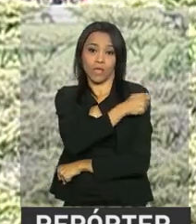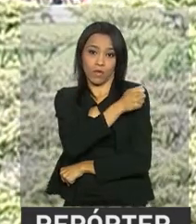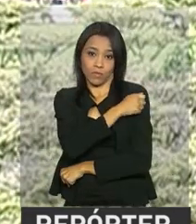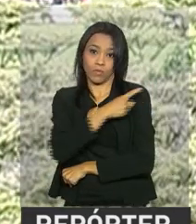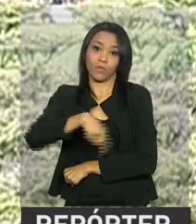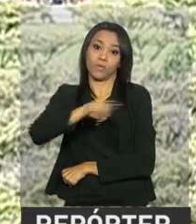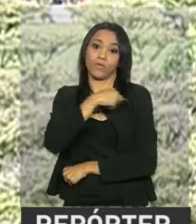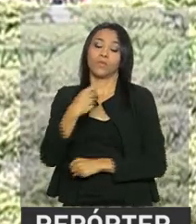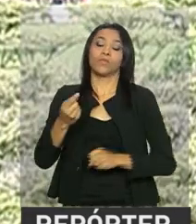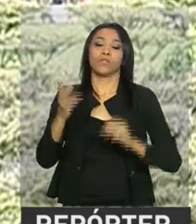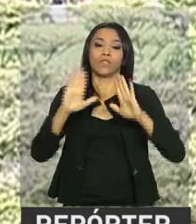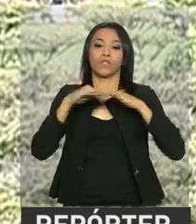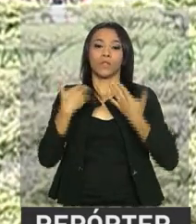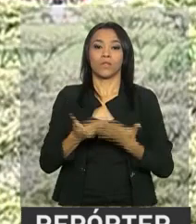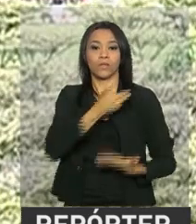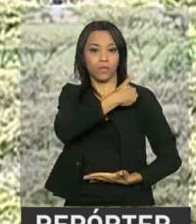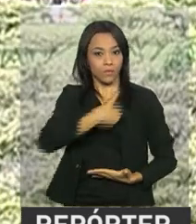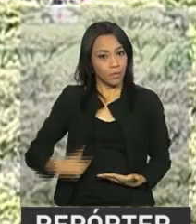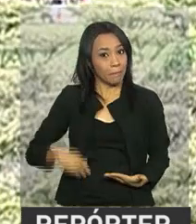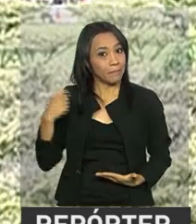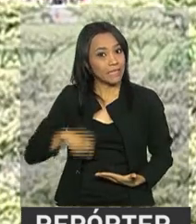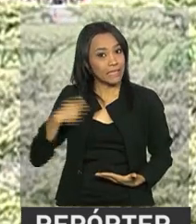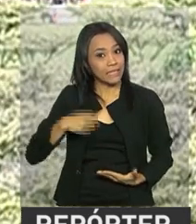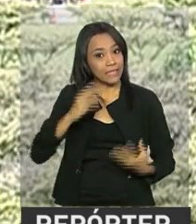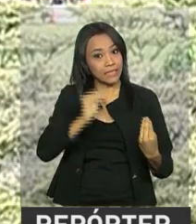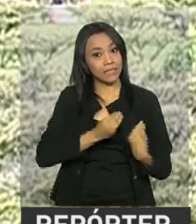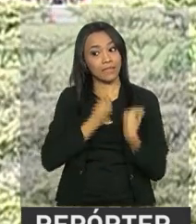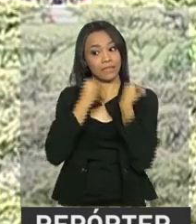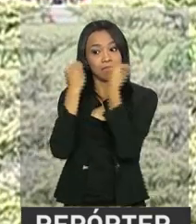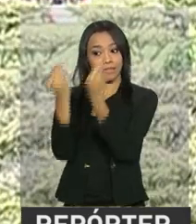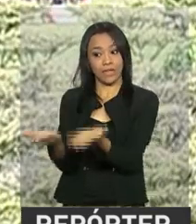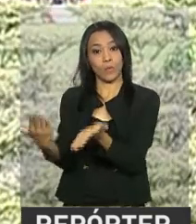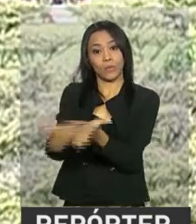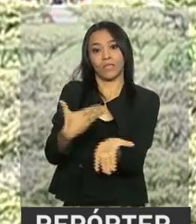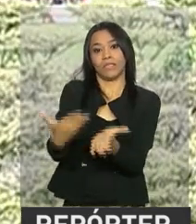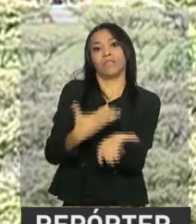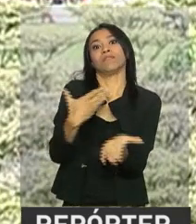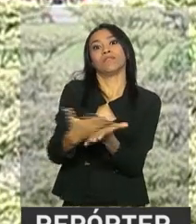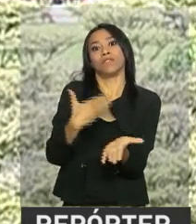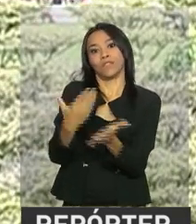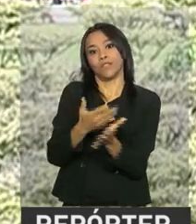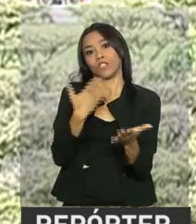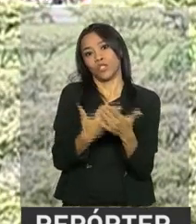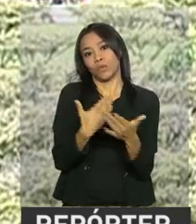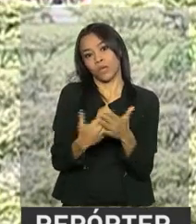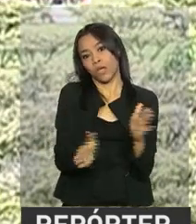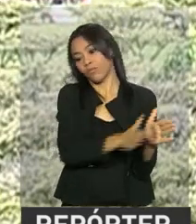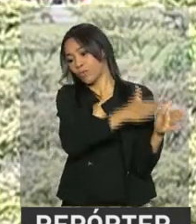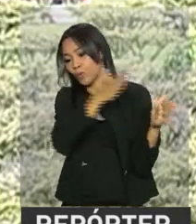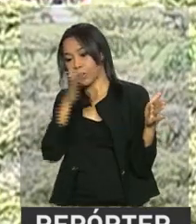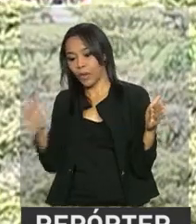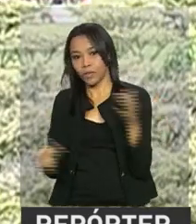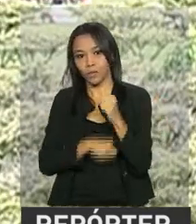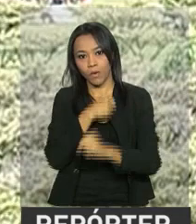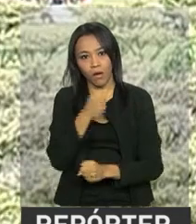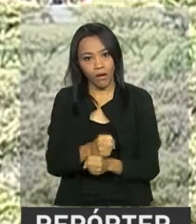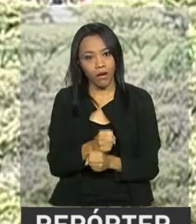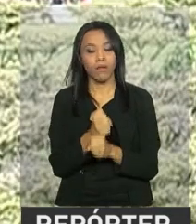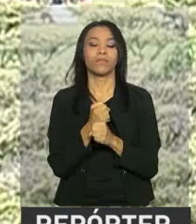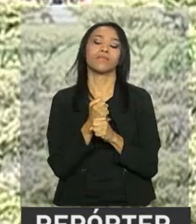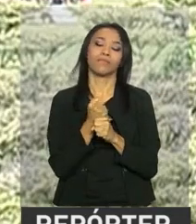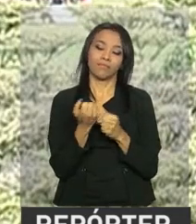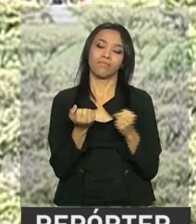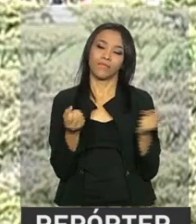redes públicas, precisam devolver os livros que estudaram aí durante o ano todo para